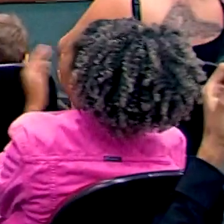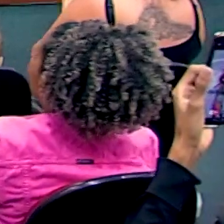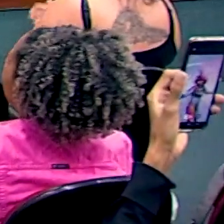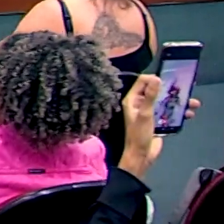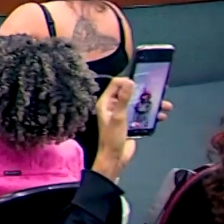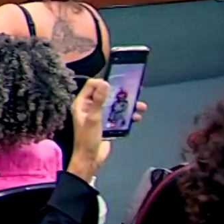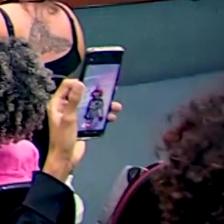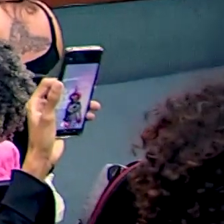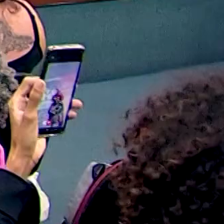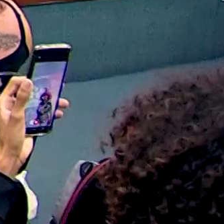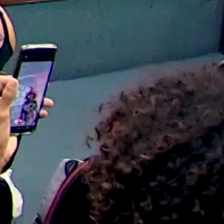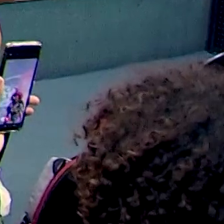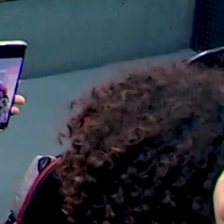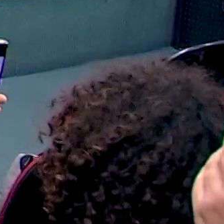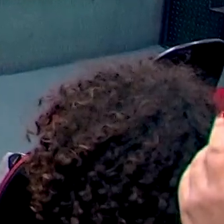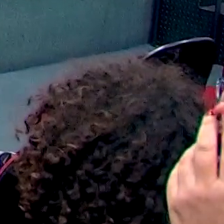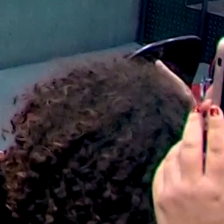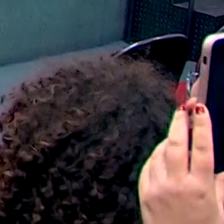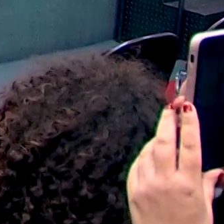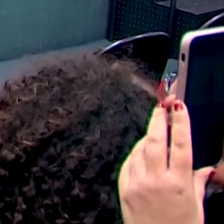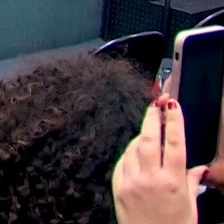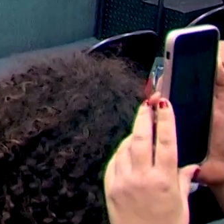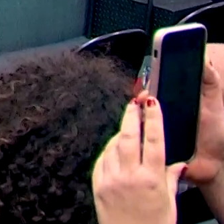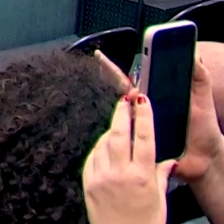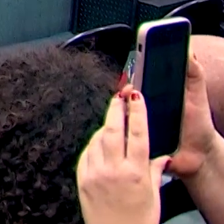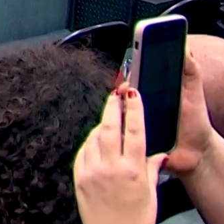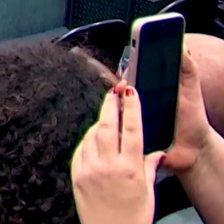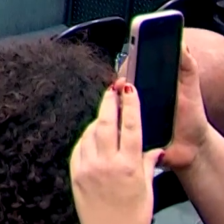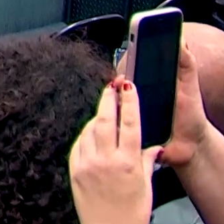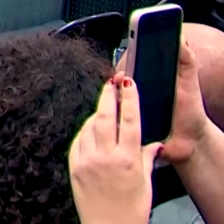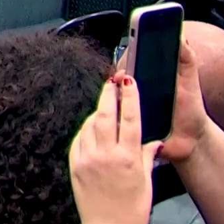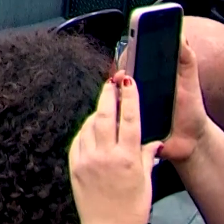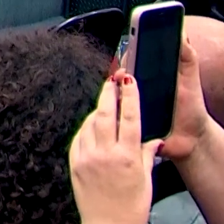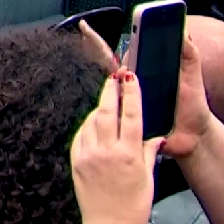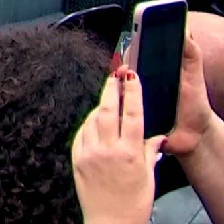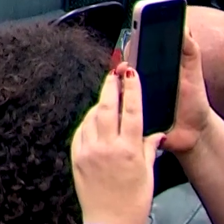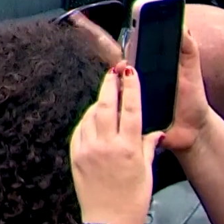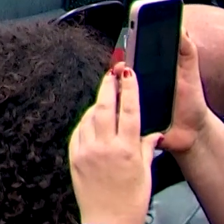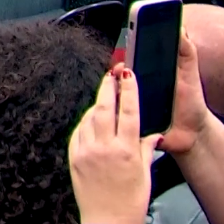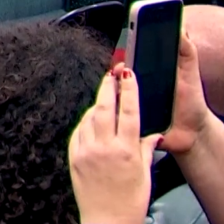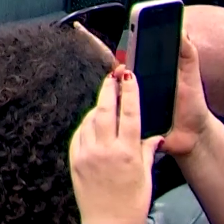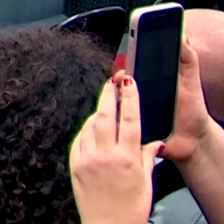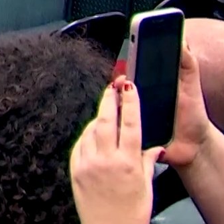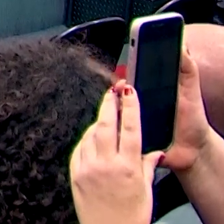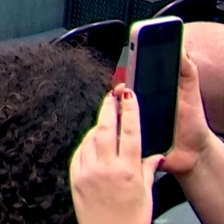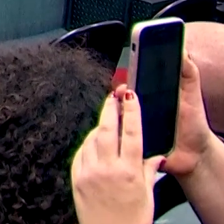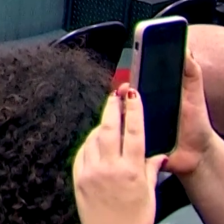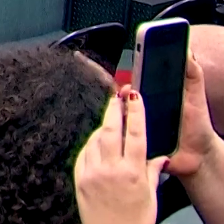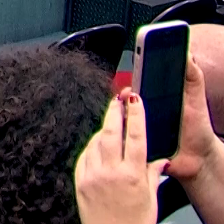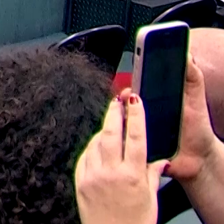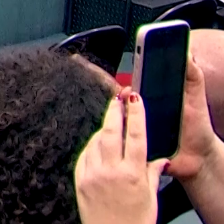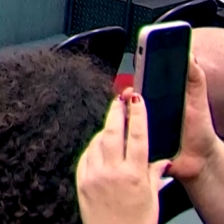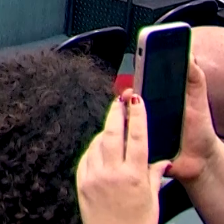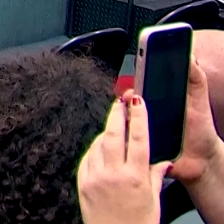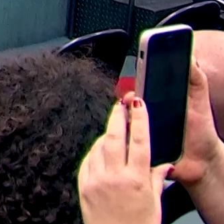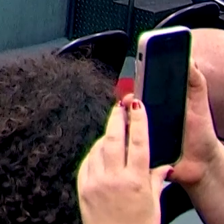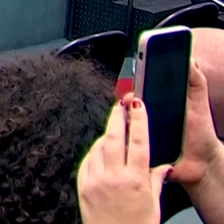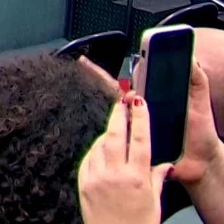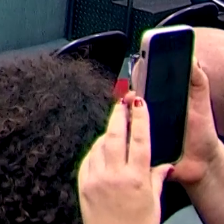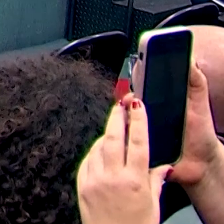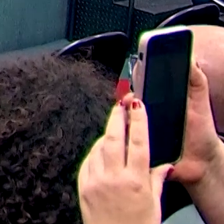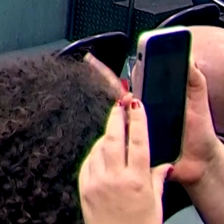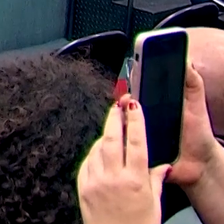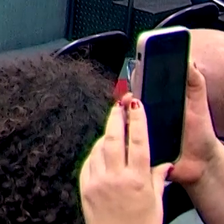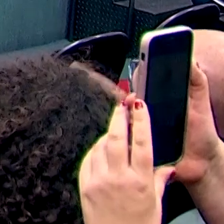It's not right, but it's okay. So I'm gonna make it. I'm gonna